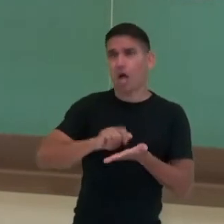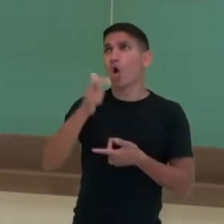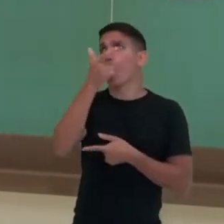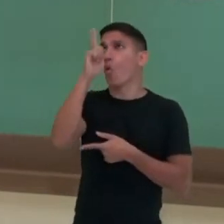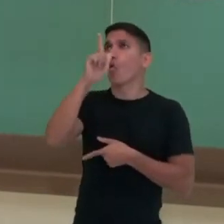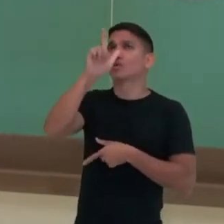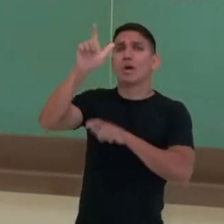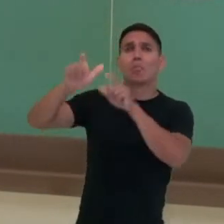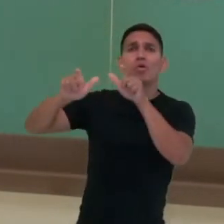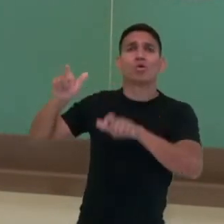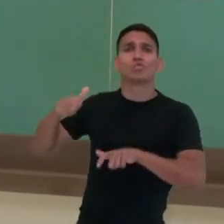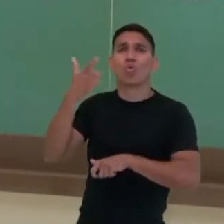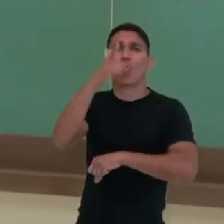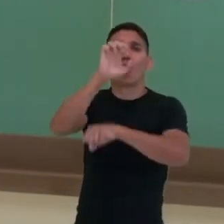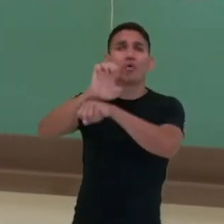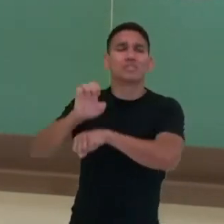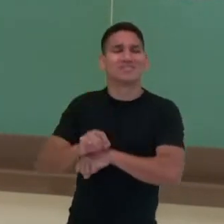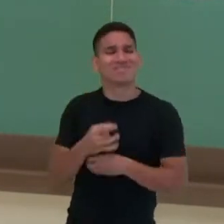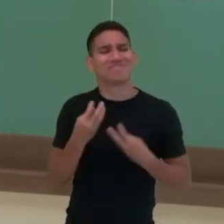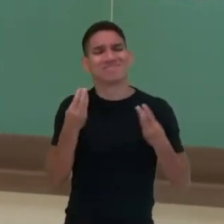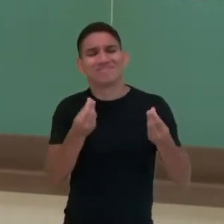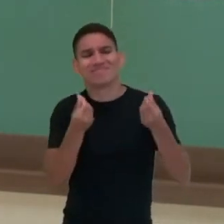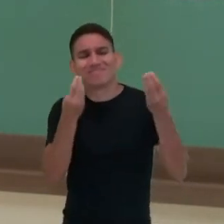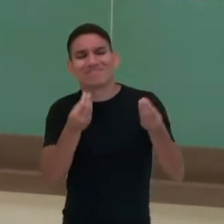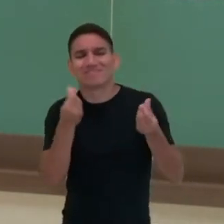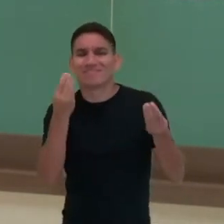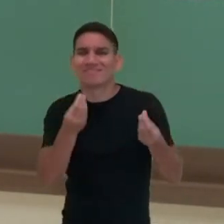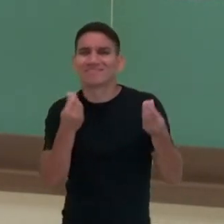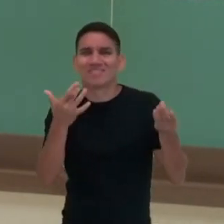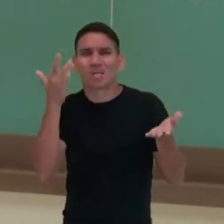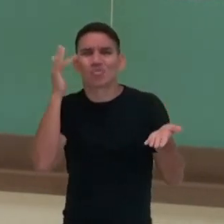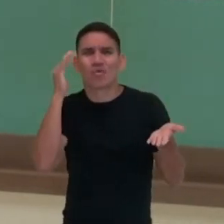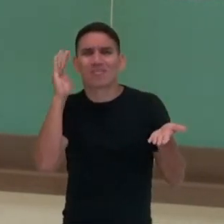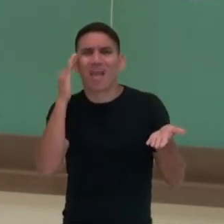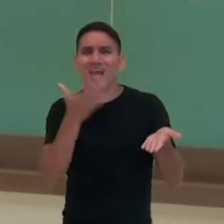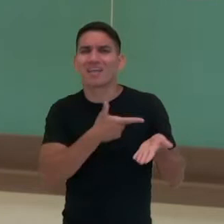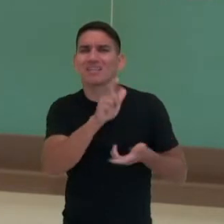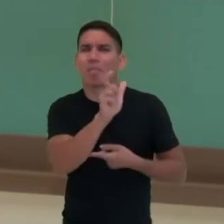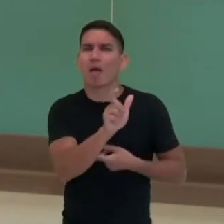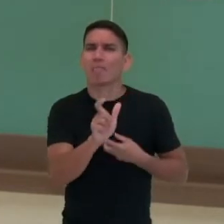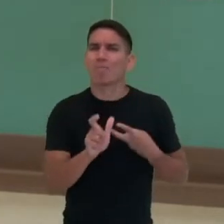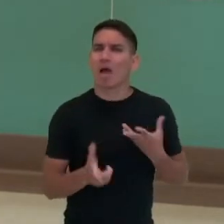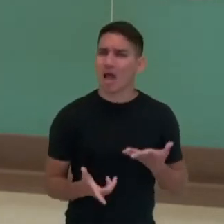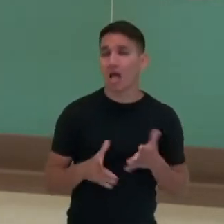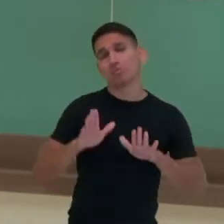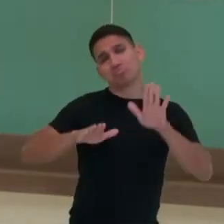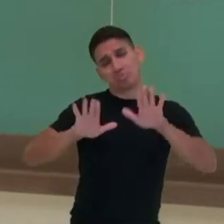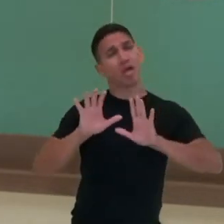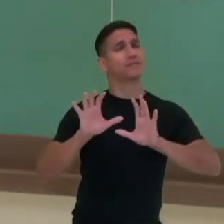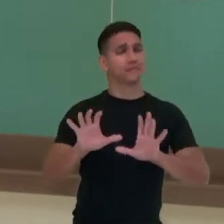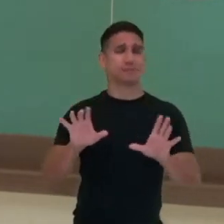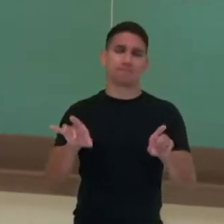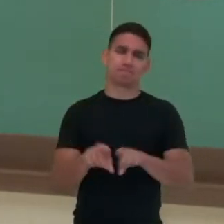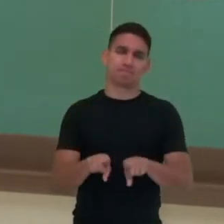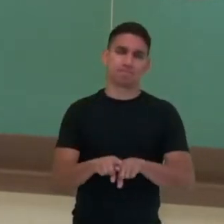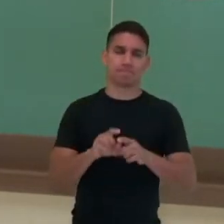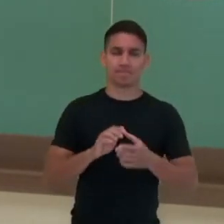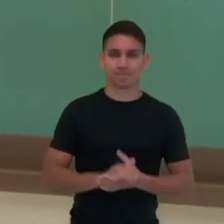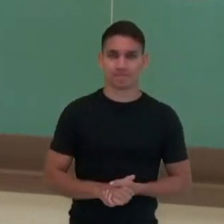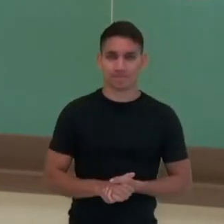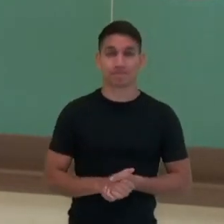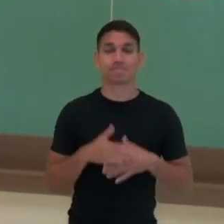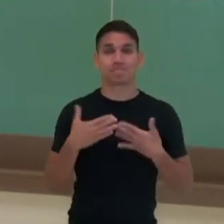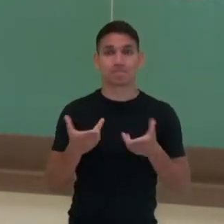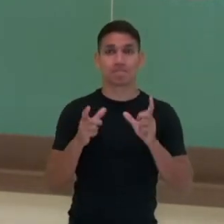pessoas de outros estados não tenham ali conhecimento de todas as palavras e assim por diante, tá?